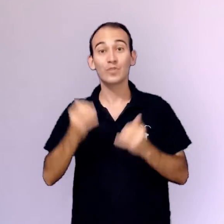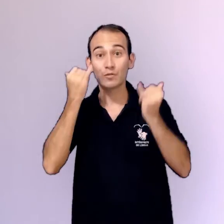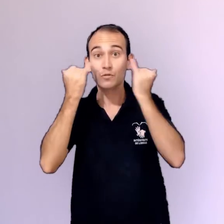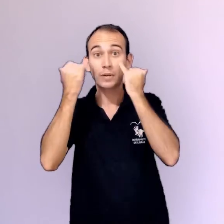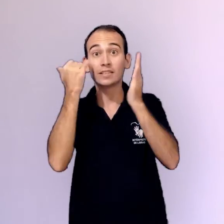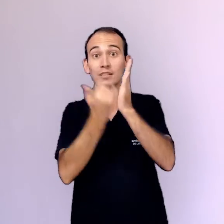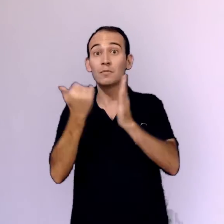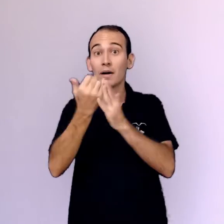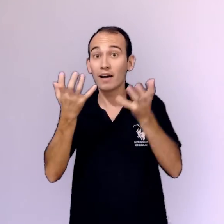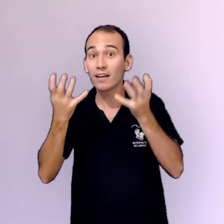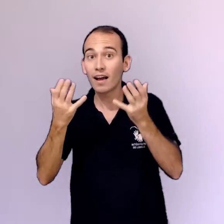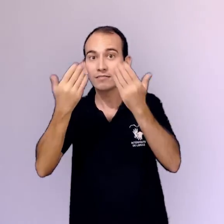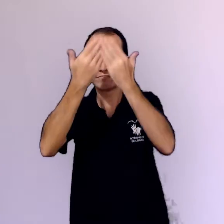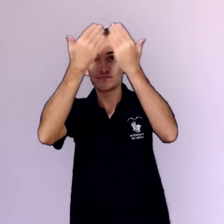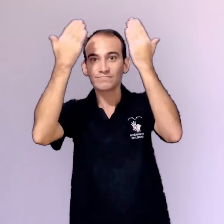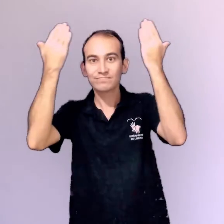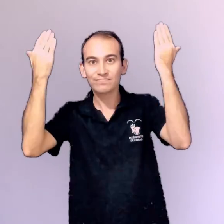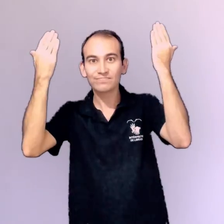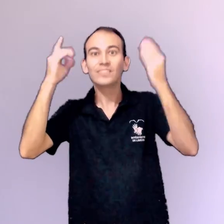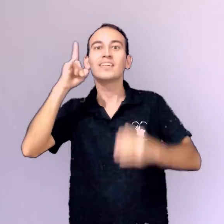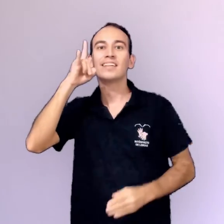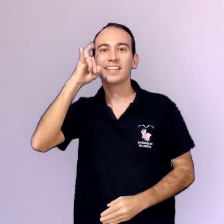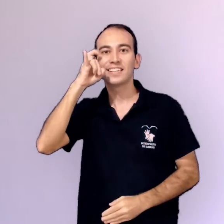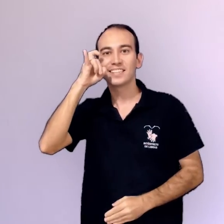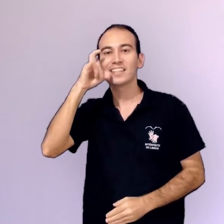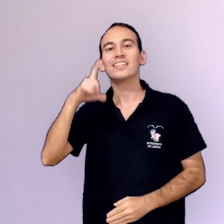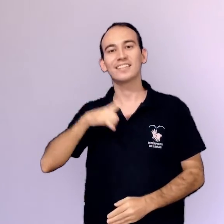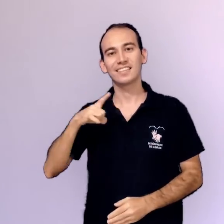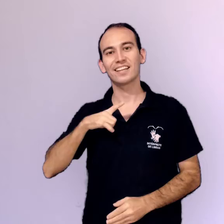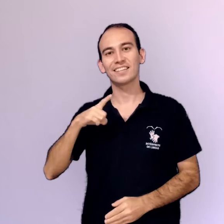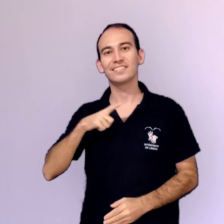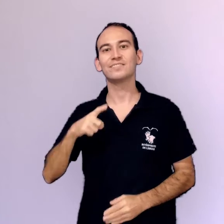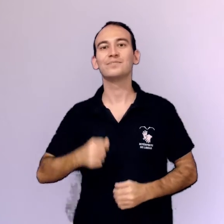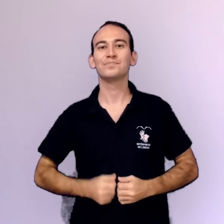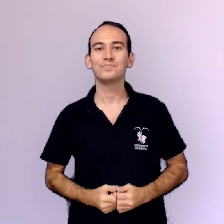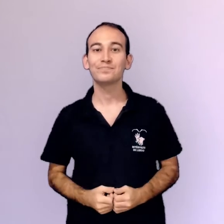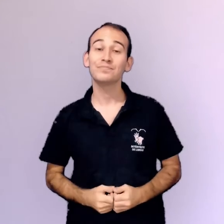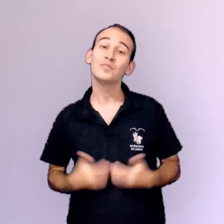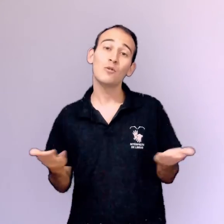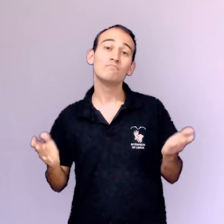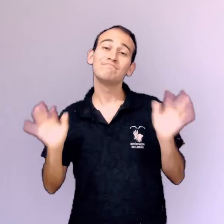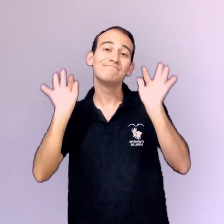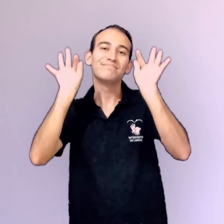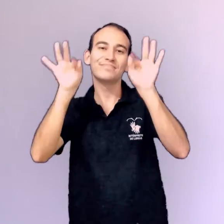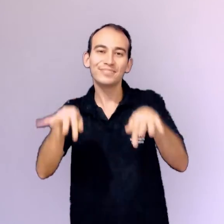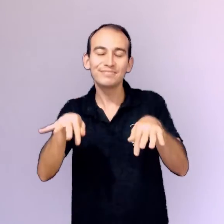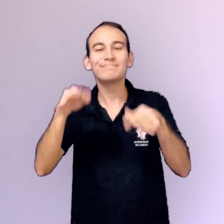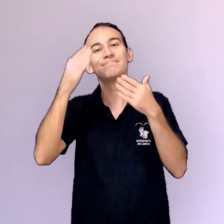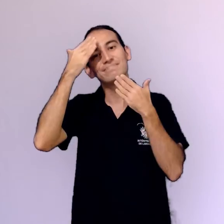online. Acesse o perfil gr.ufes no Instagram e confira os